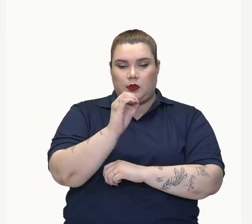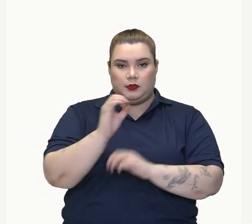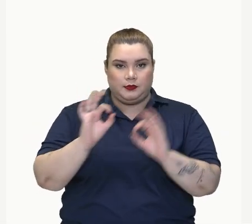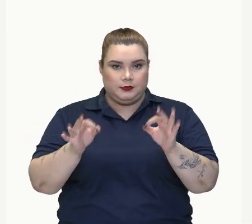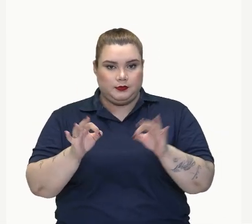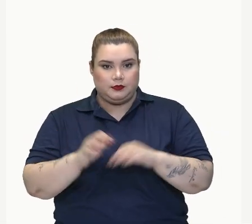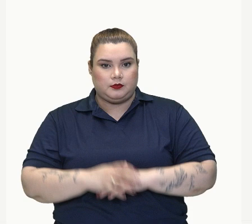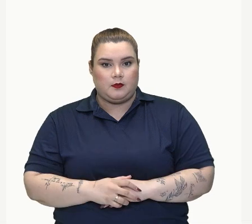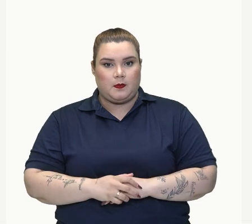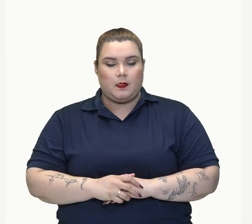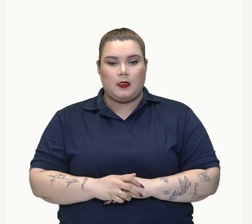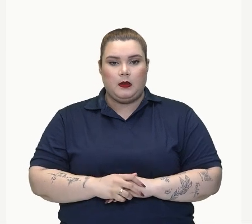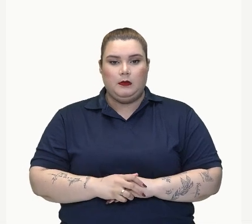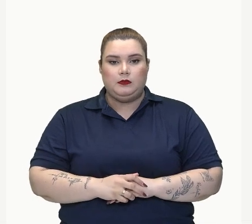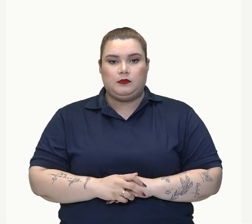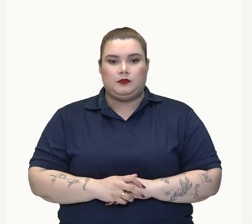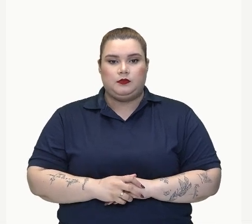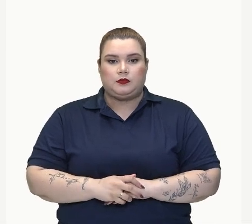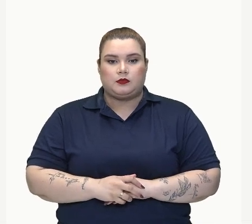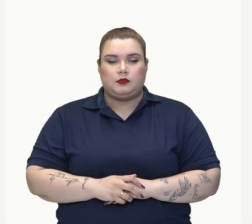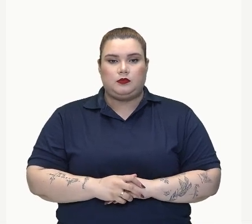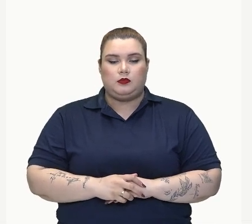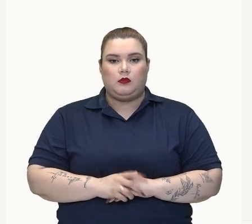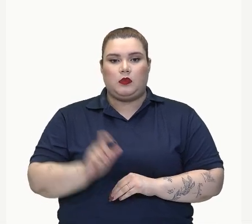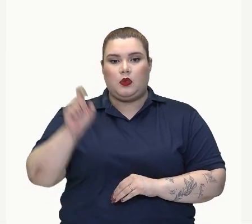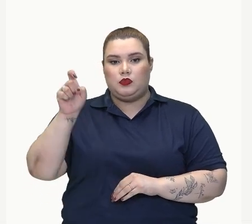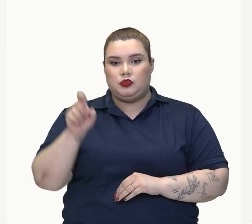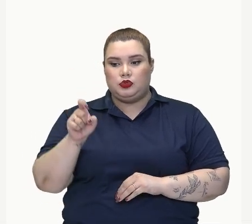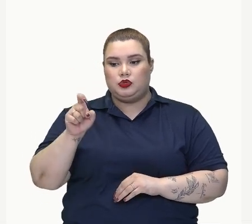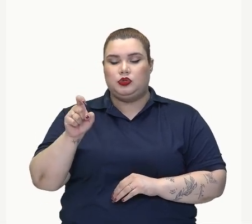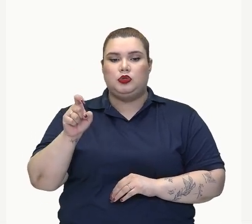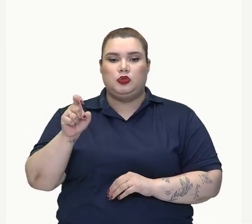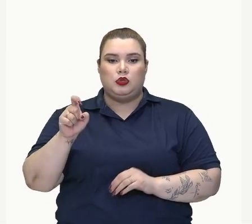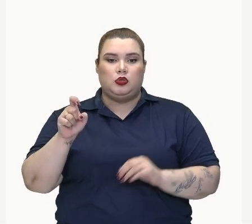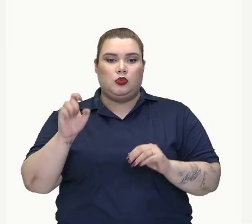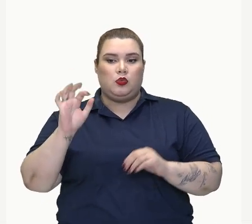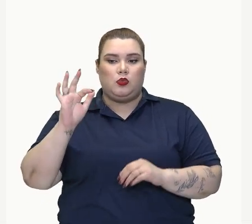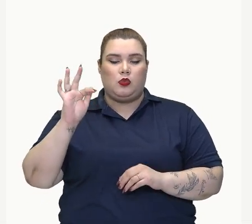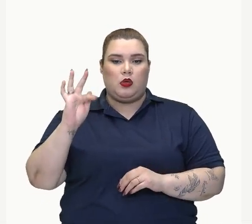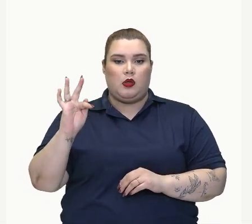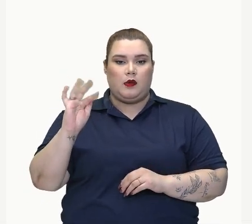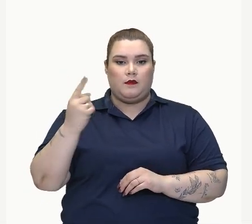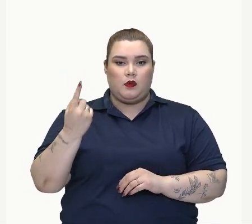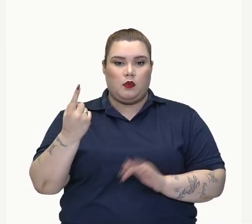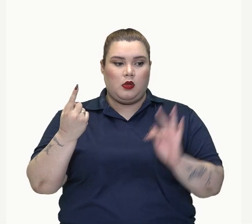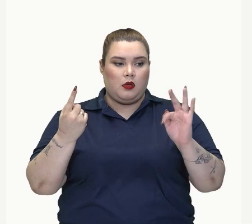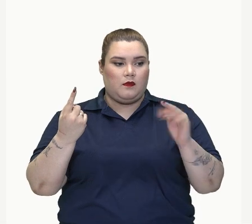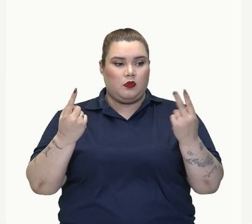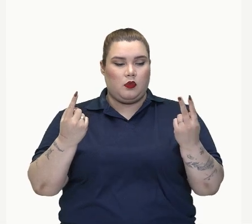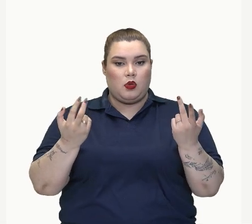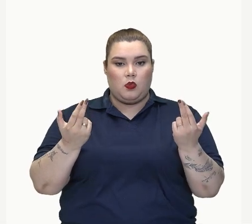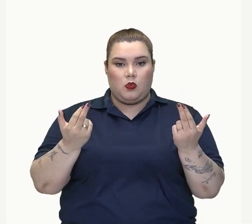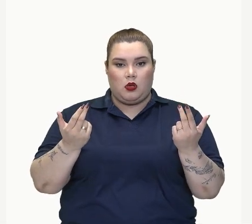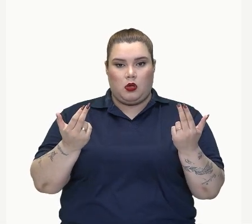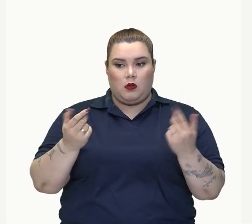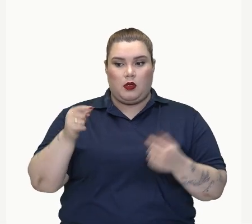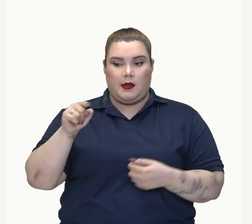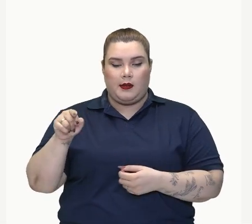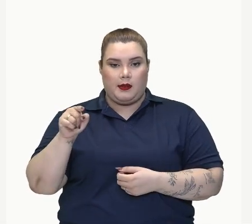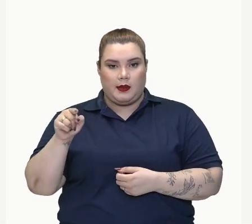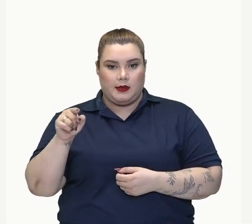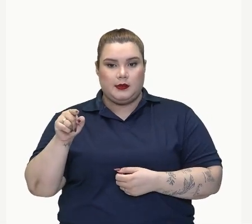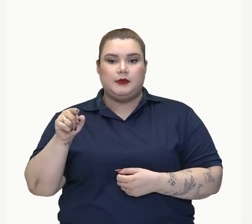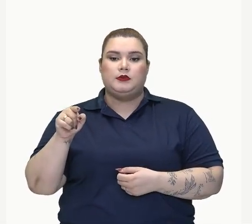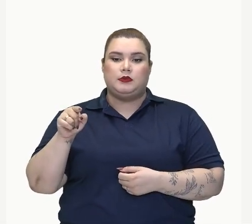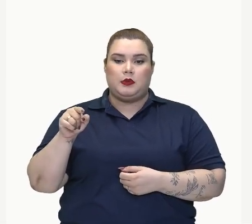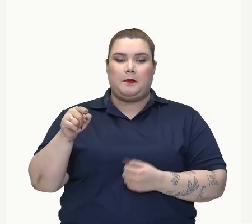que o x, tanto do foco 1 quanto do foco 2, eles são simétricos, né? Um está no